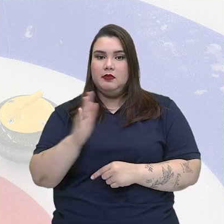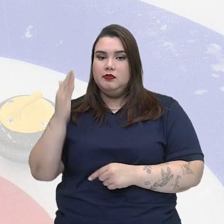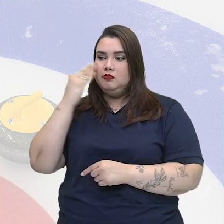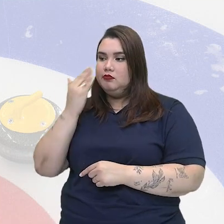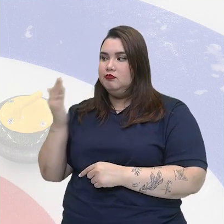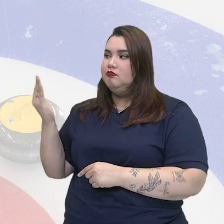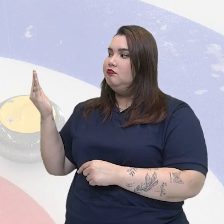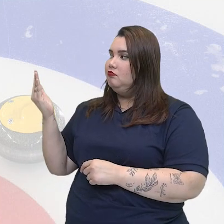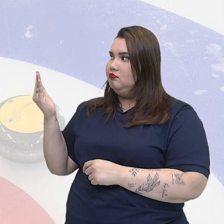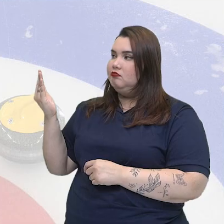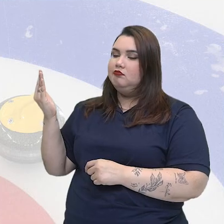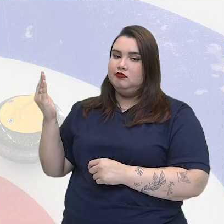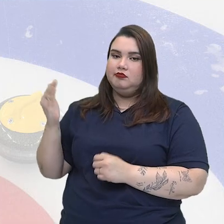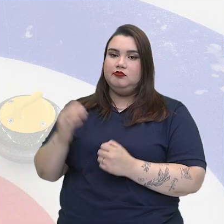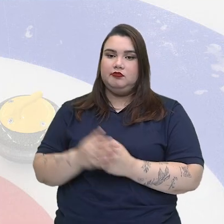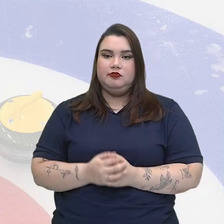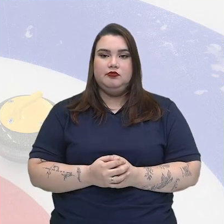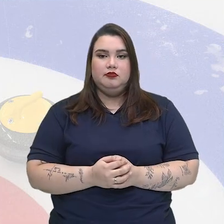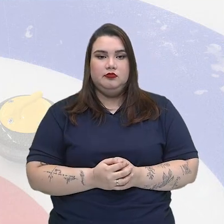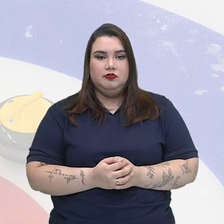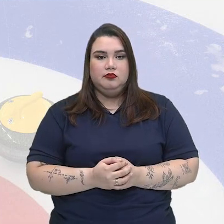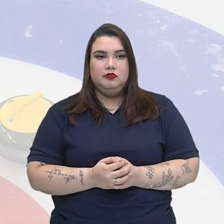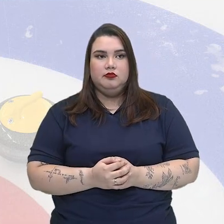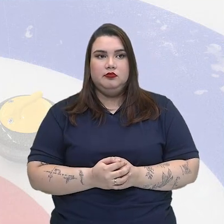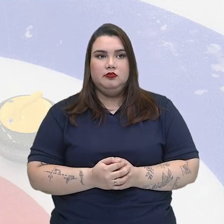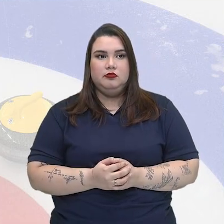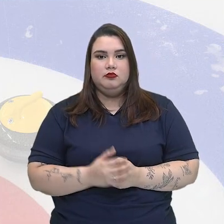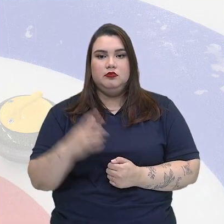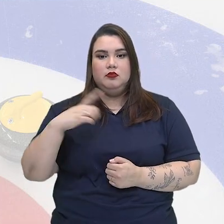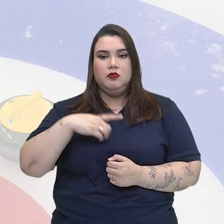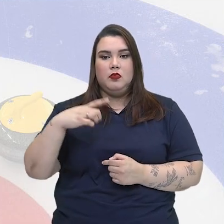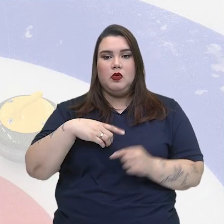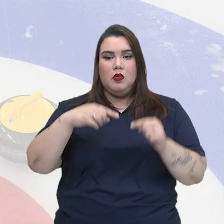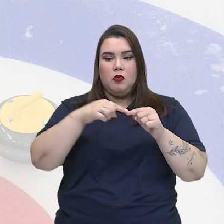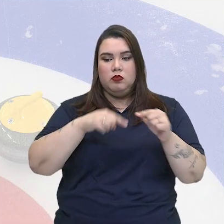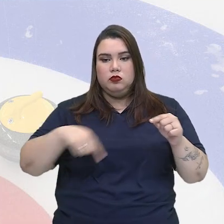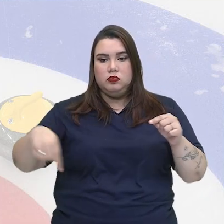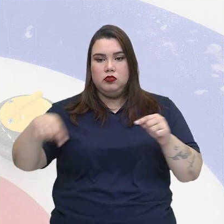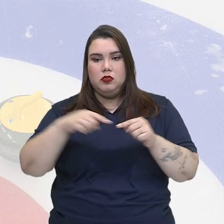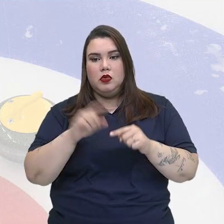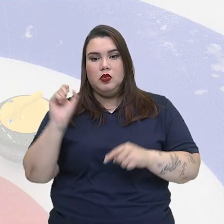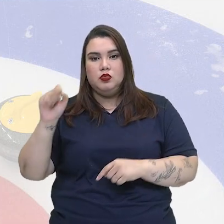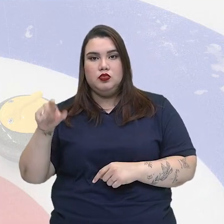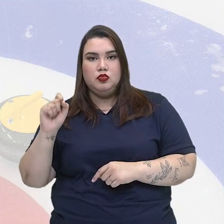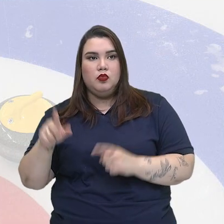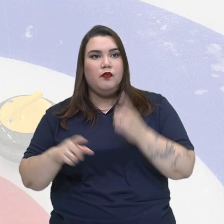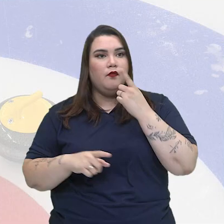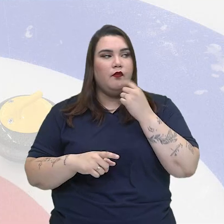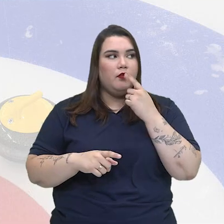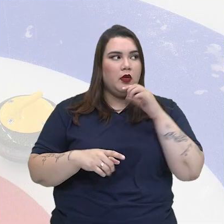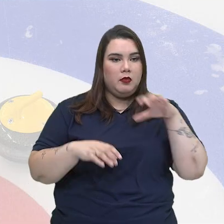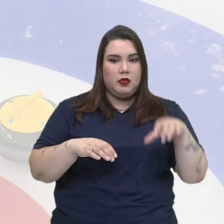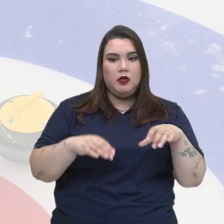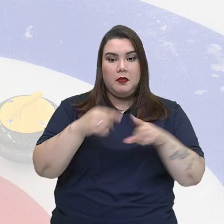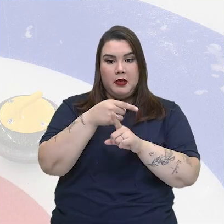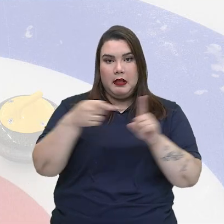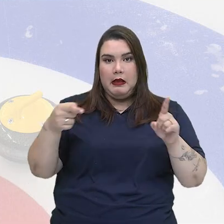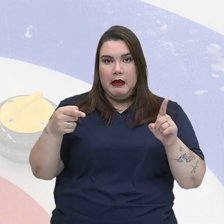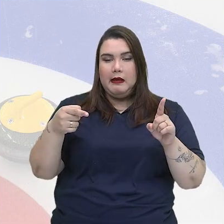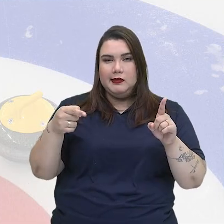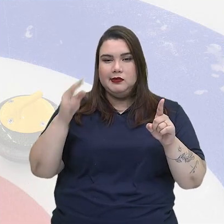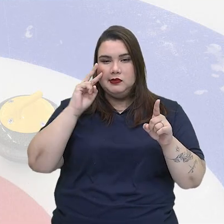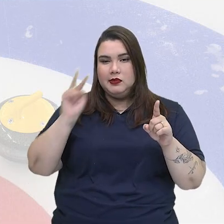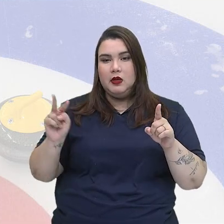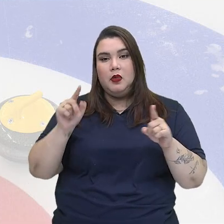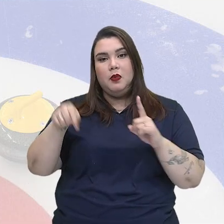pista novamente. Ó, nós temos o círculo em azul, nós temos o círculo em vermelho, mas está pela metade. O objetivo principal é colocar